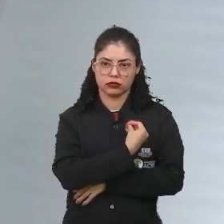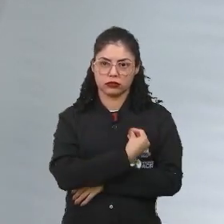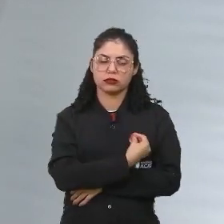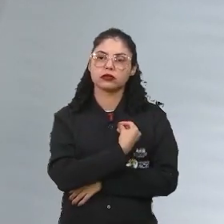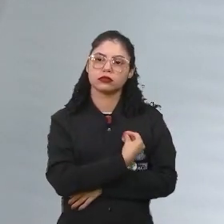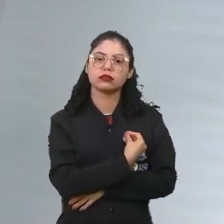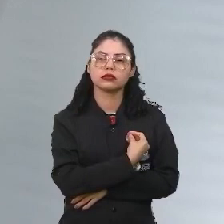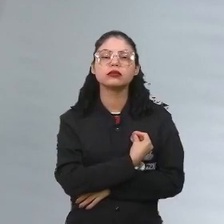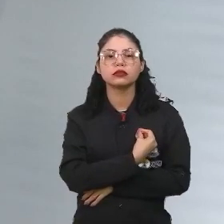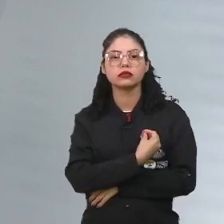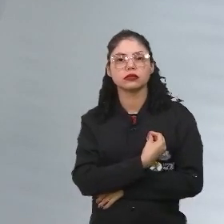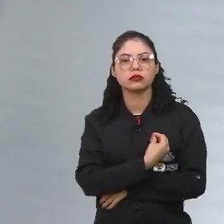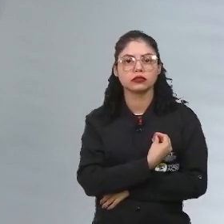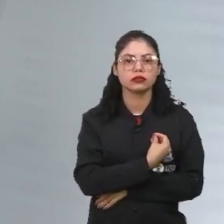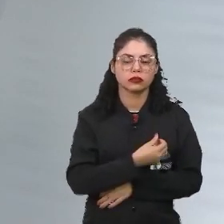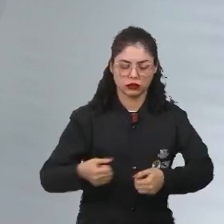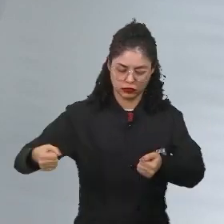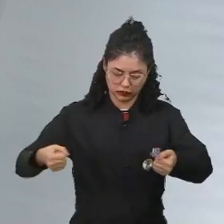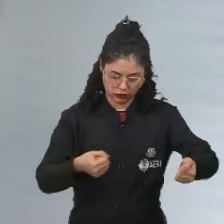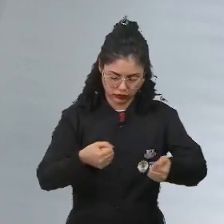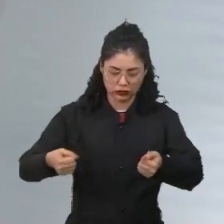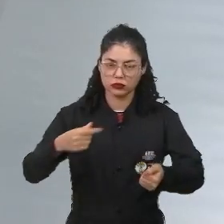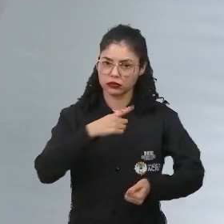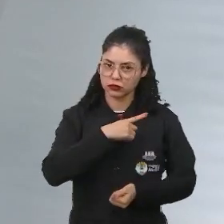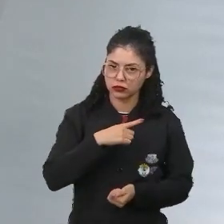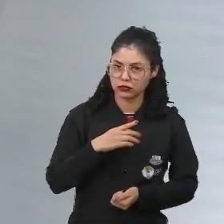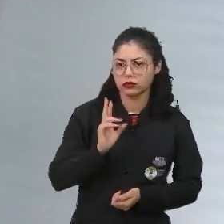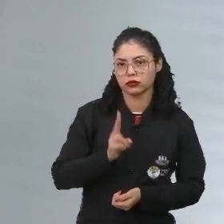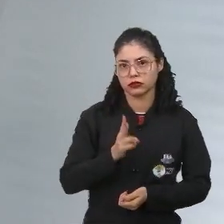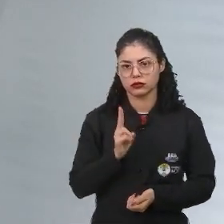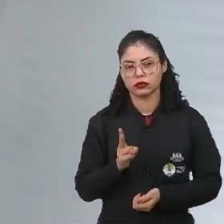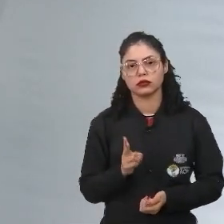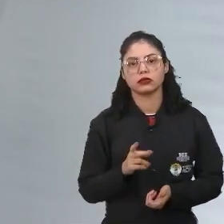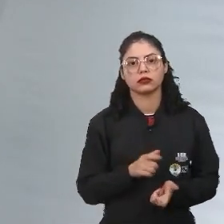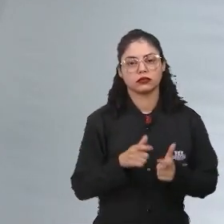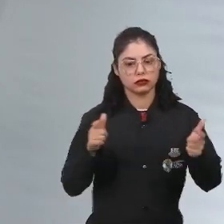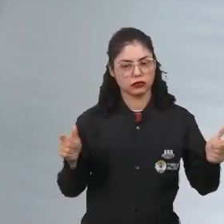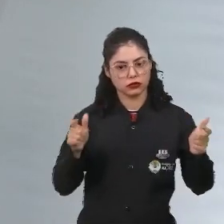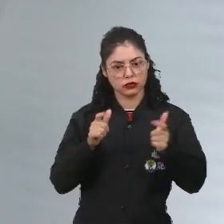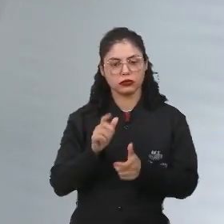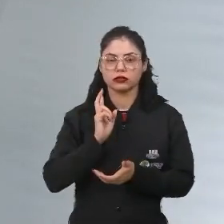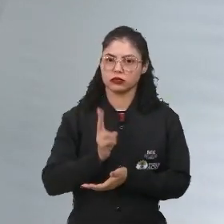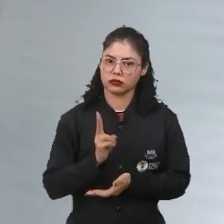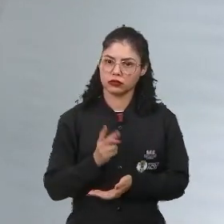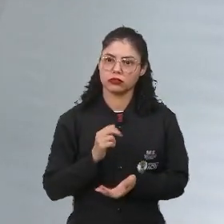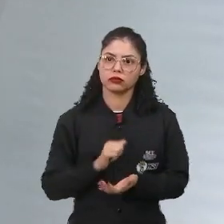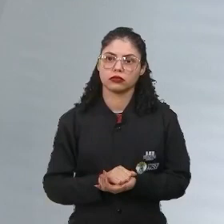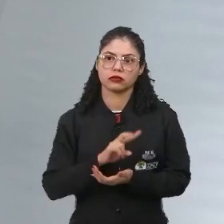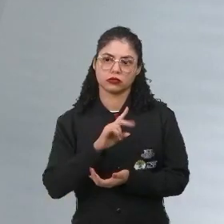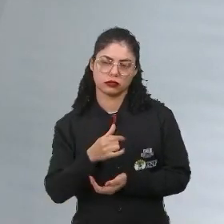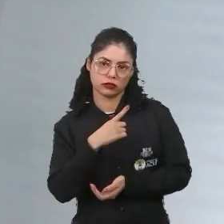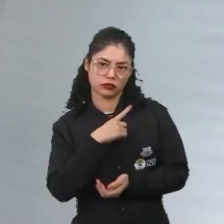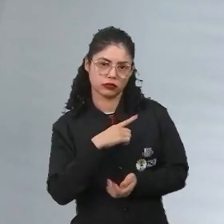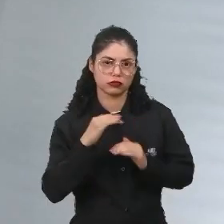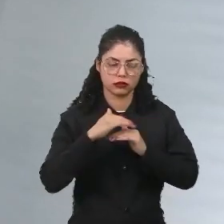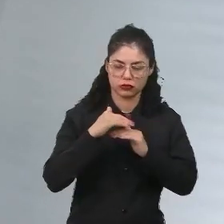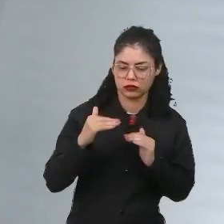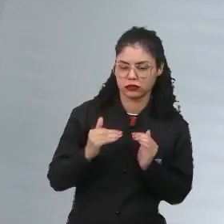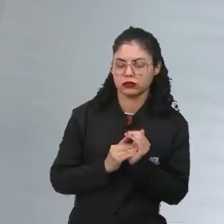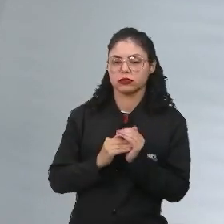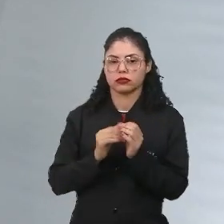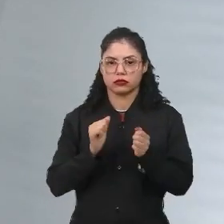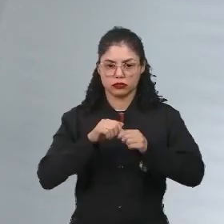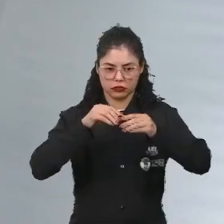ali durante a peneiração tiverem o mesmo tamanho, né, não vai haver aí uma eficiência, porque todos os grãos,